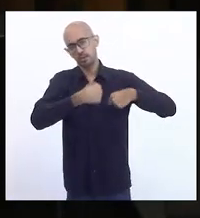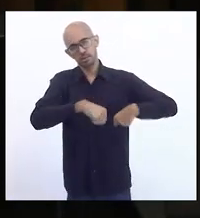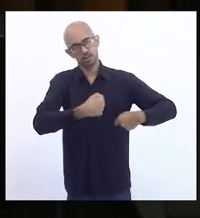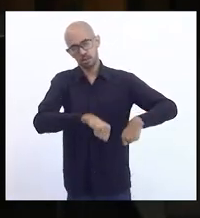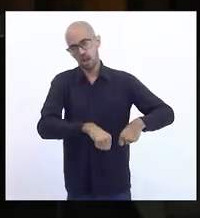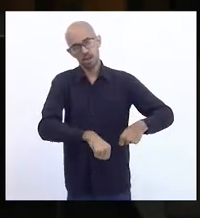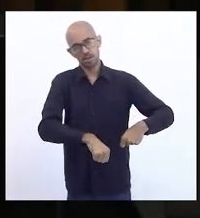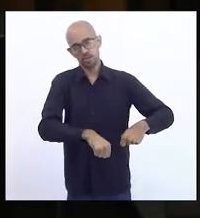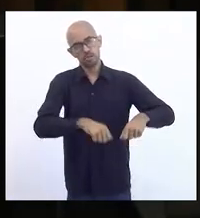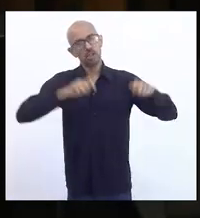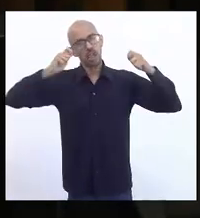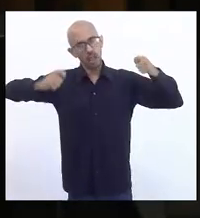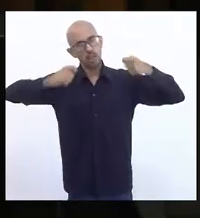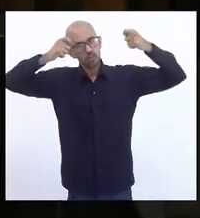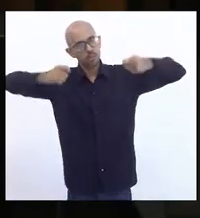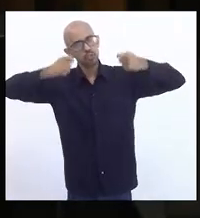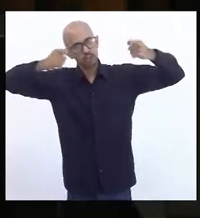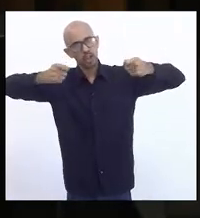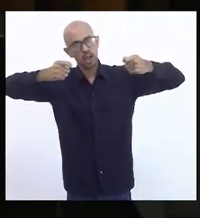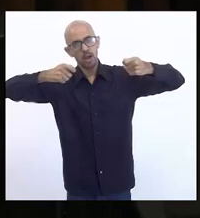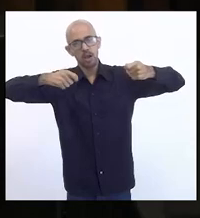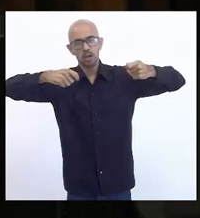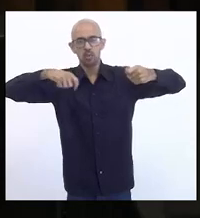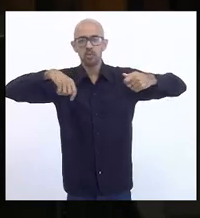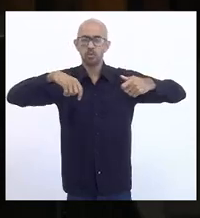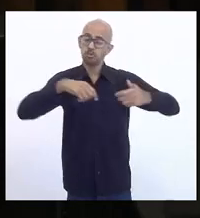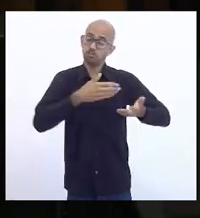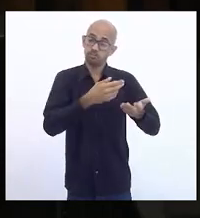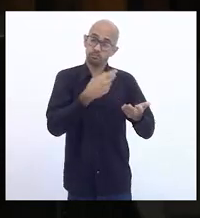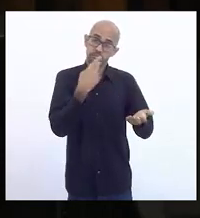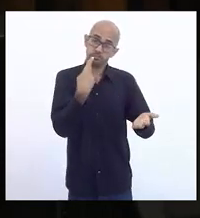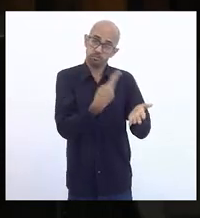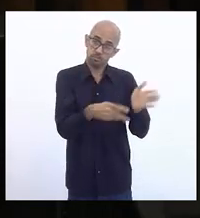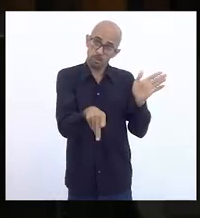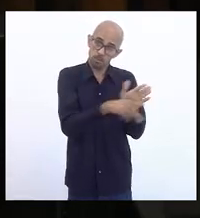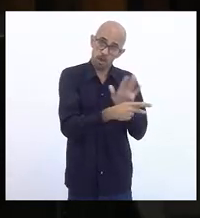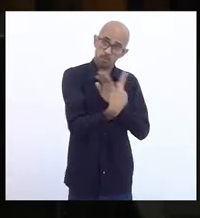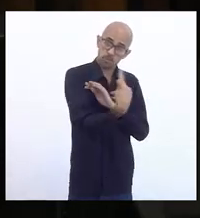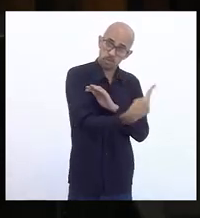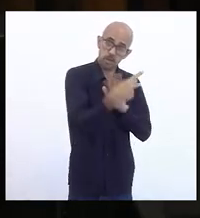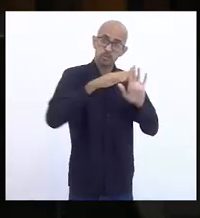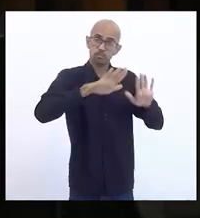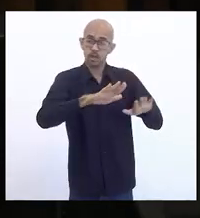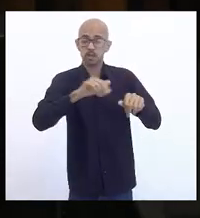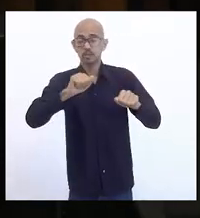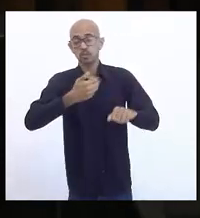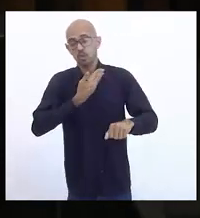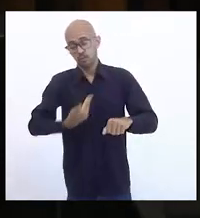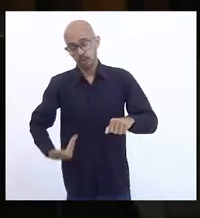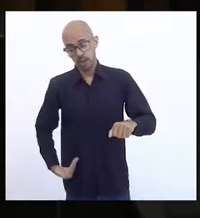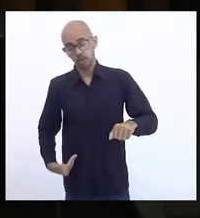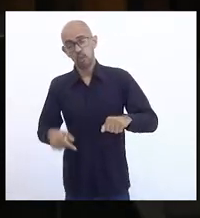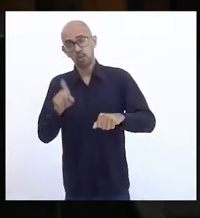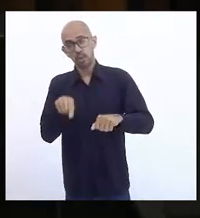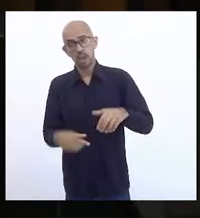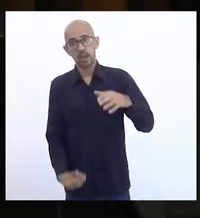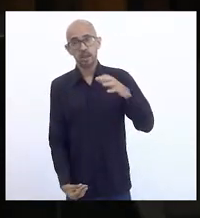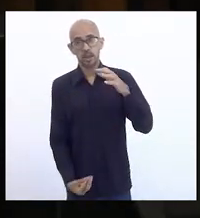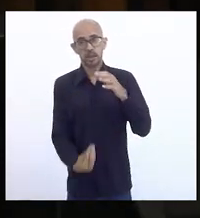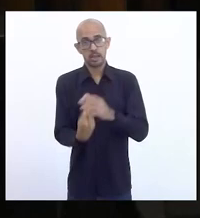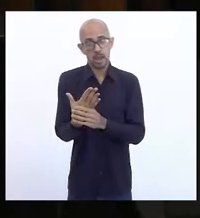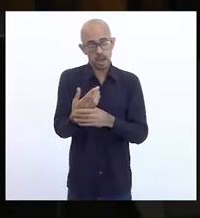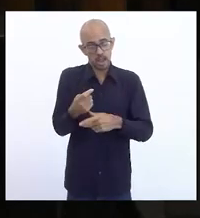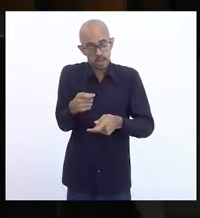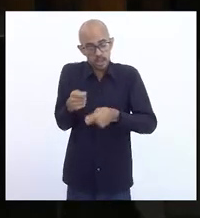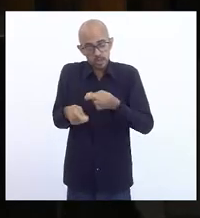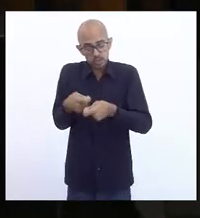demandar, mas cabe ao governador do Estado, como se trata da área de criar, de